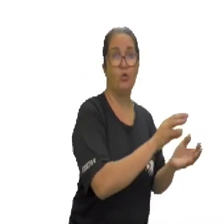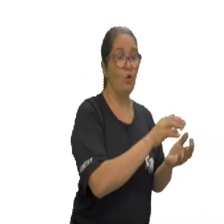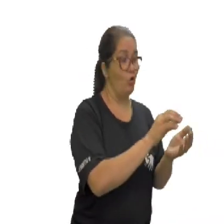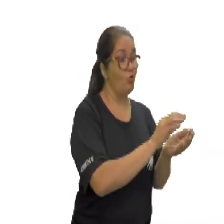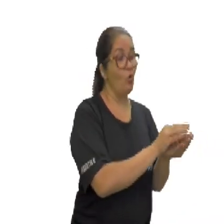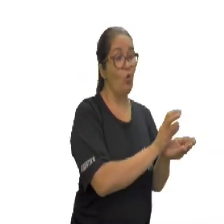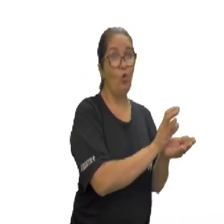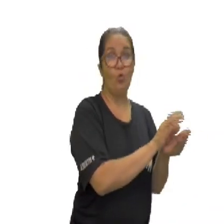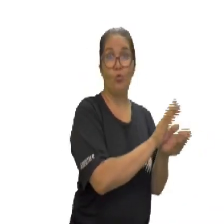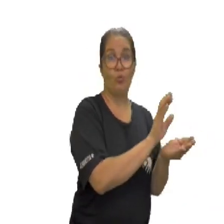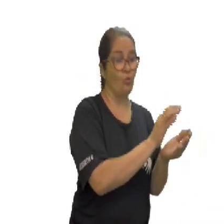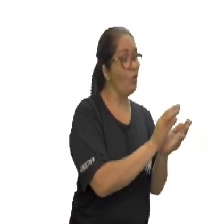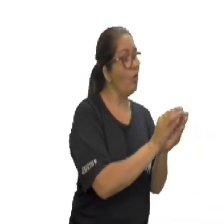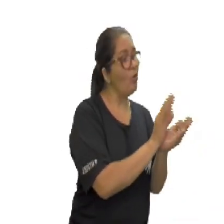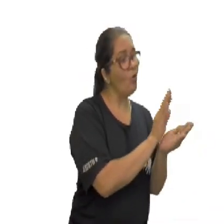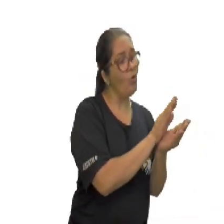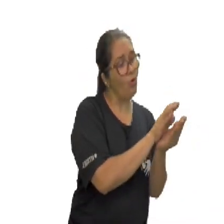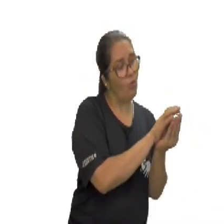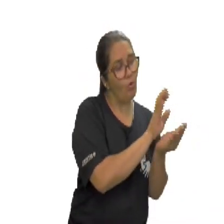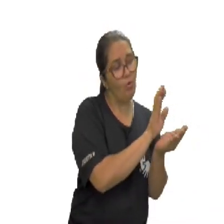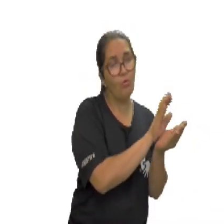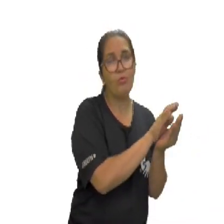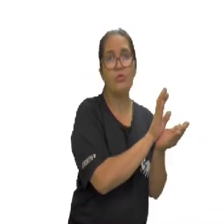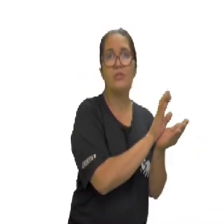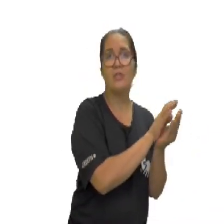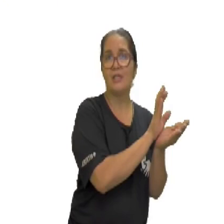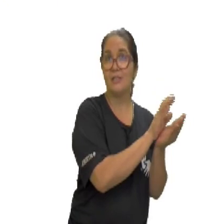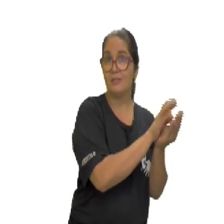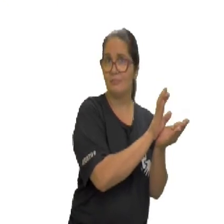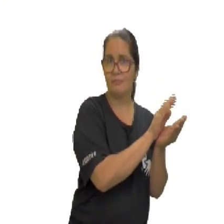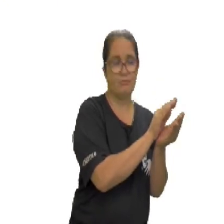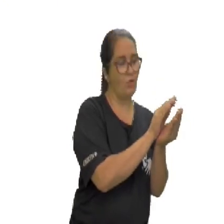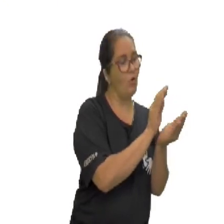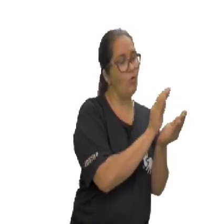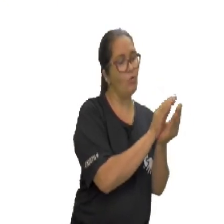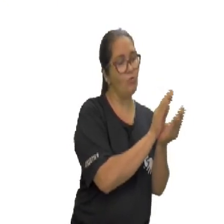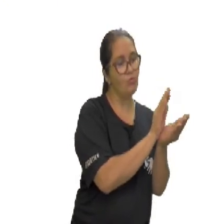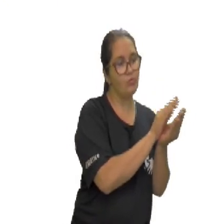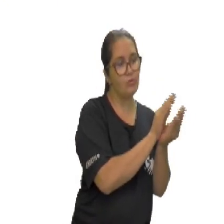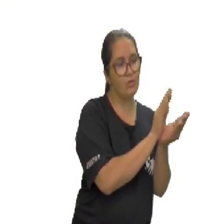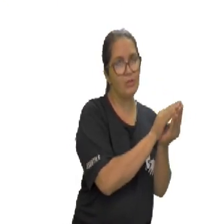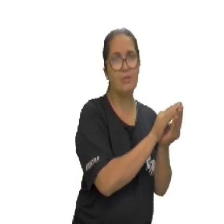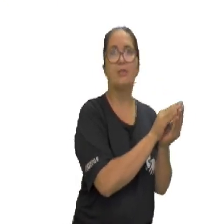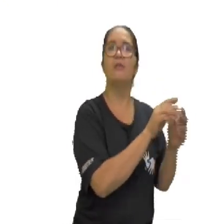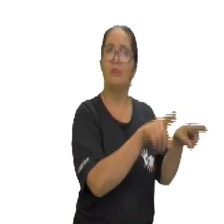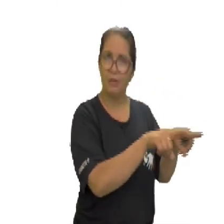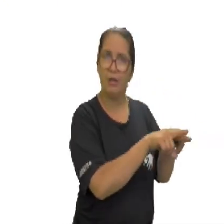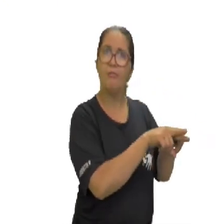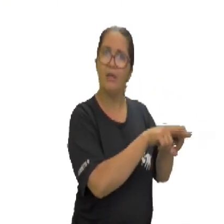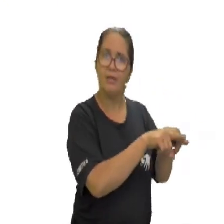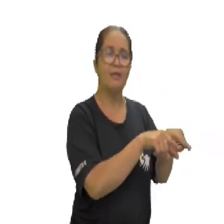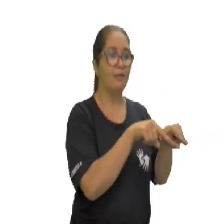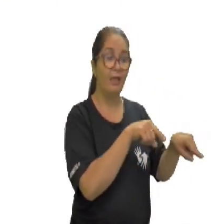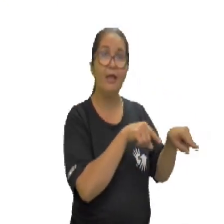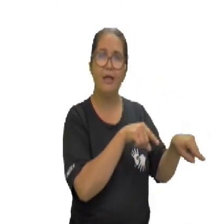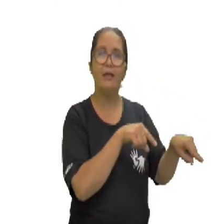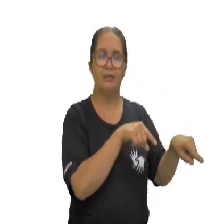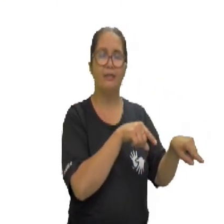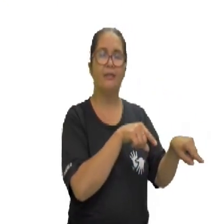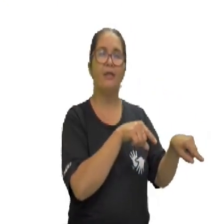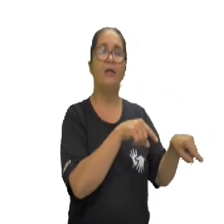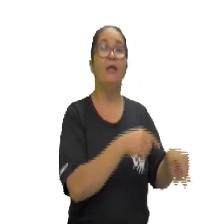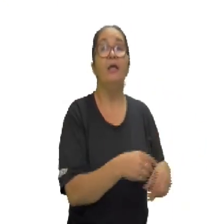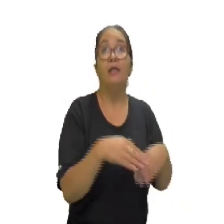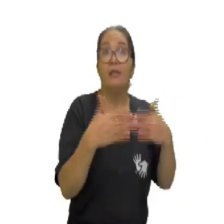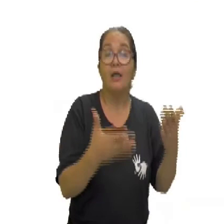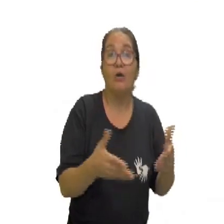caranguejos. Então, eles são muito explorados também, eles são muito modificados pelo homem,